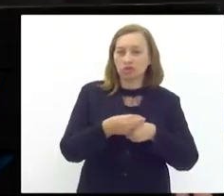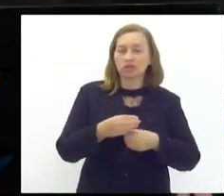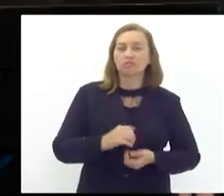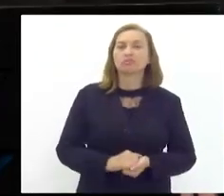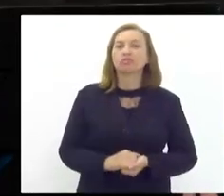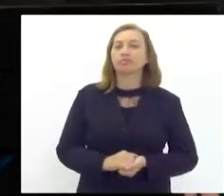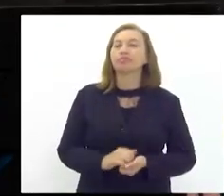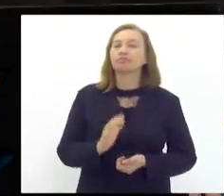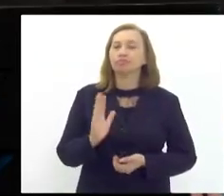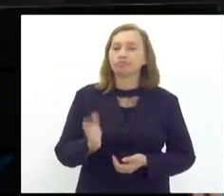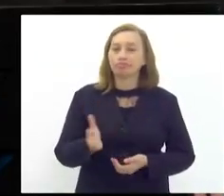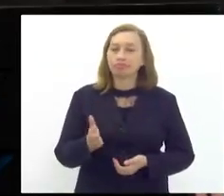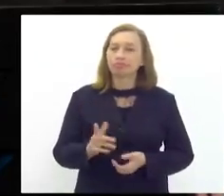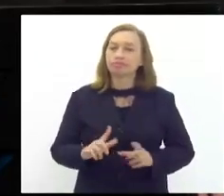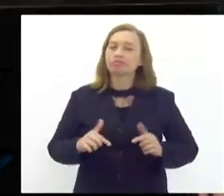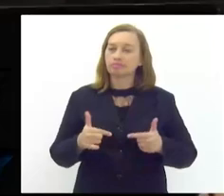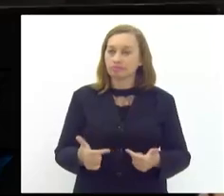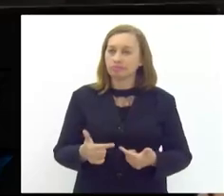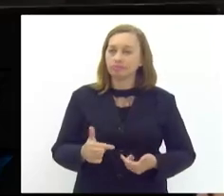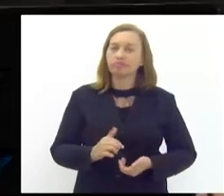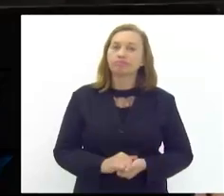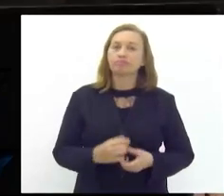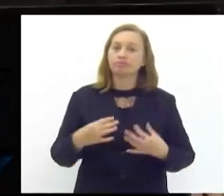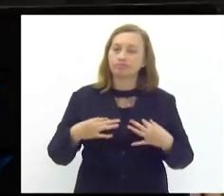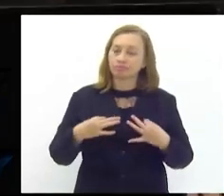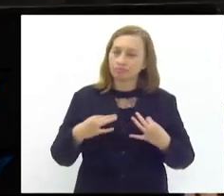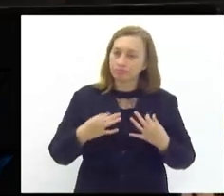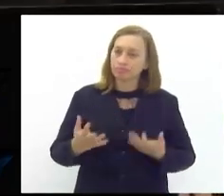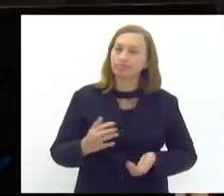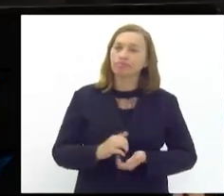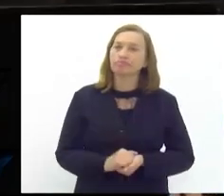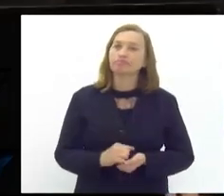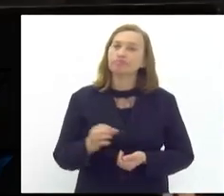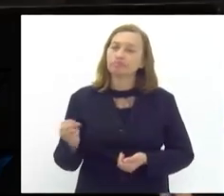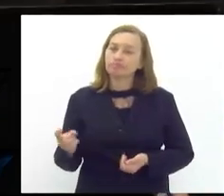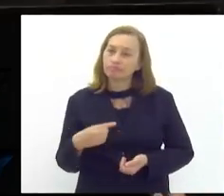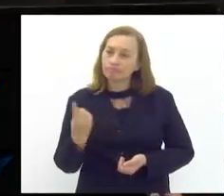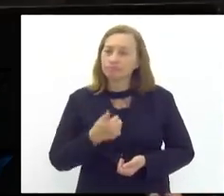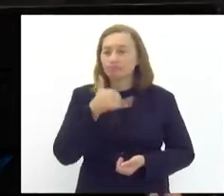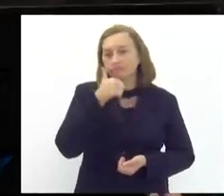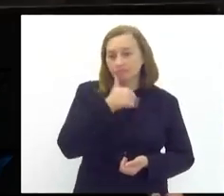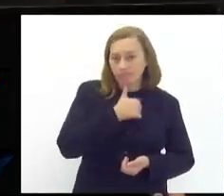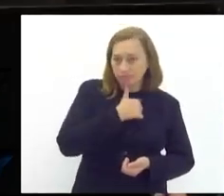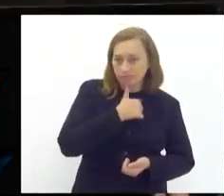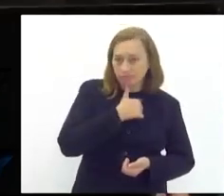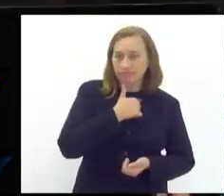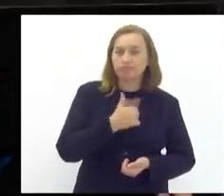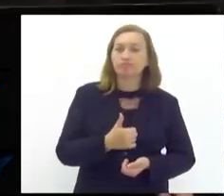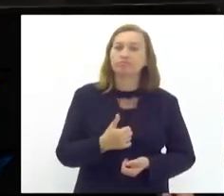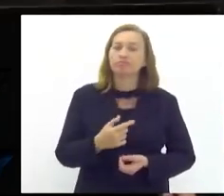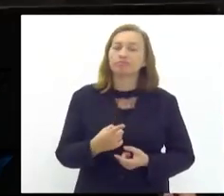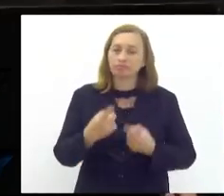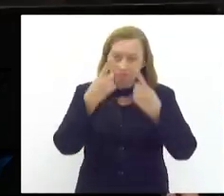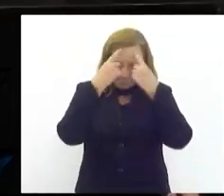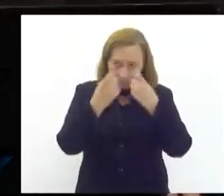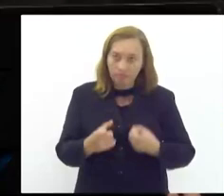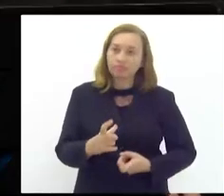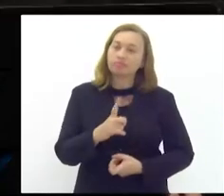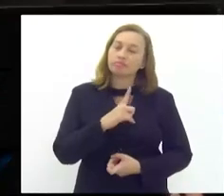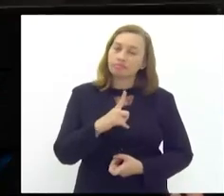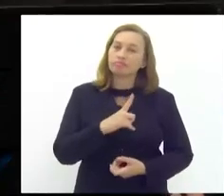sendo operacionalizado e colocada à disposição das nossas mulheres que foram vítimas de violência